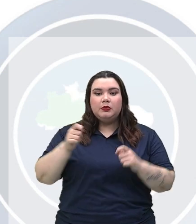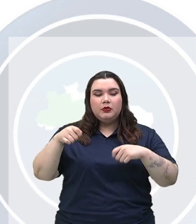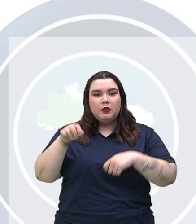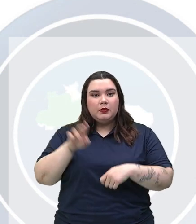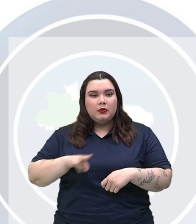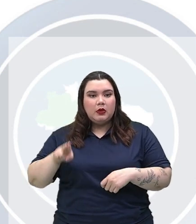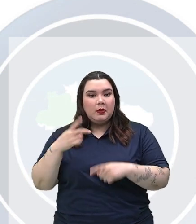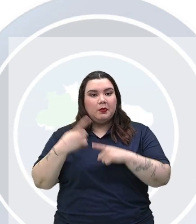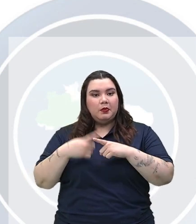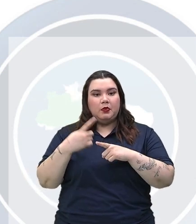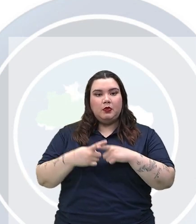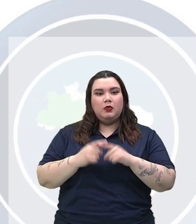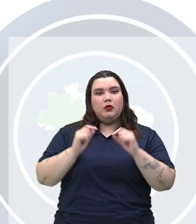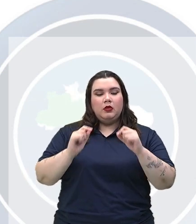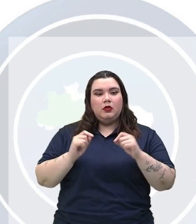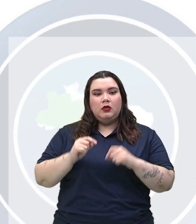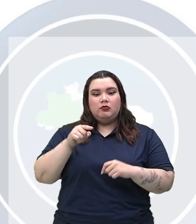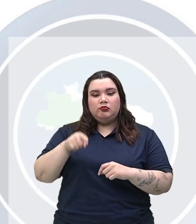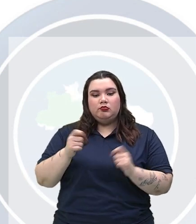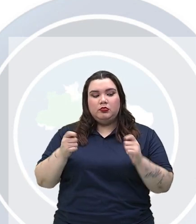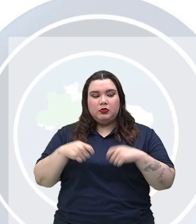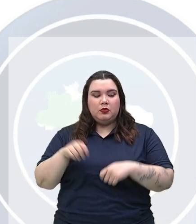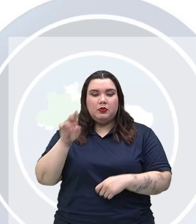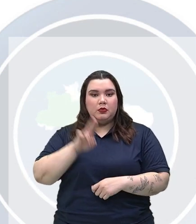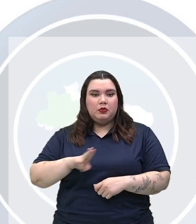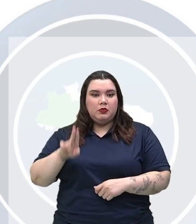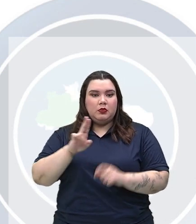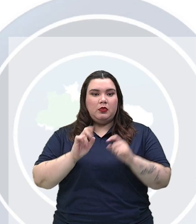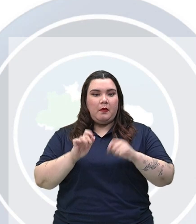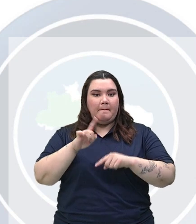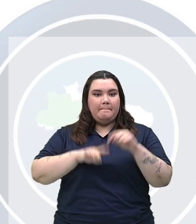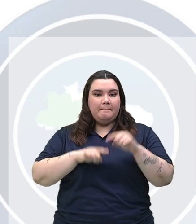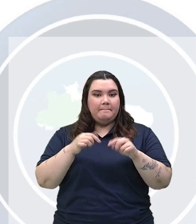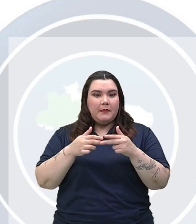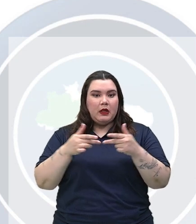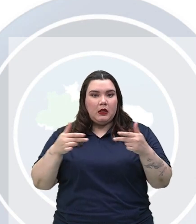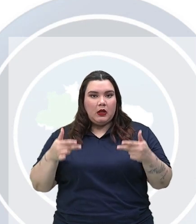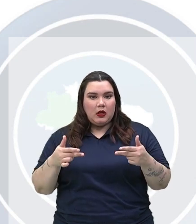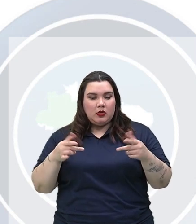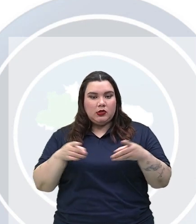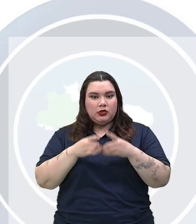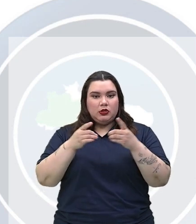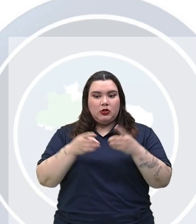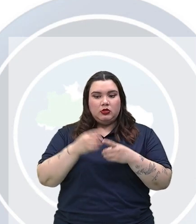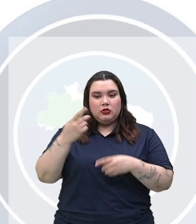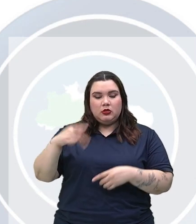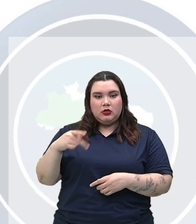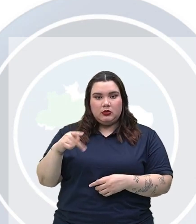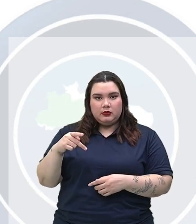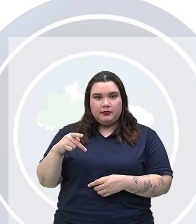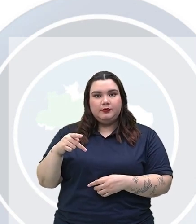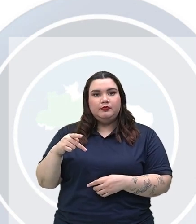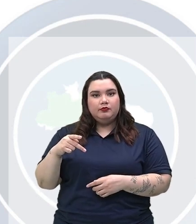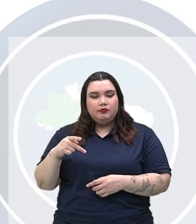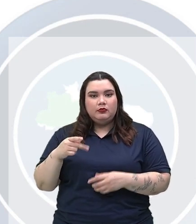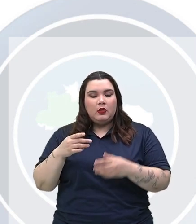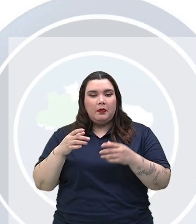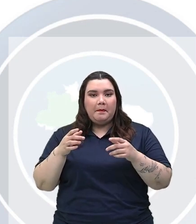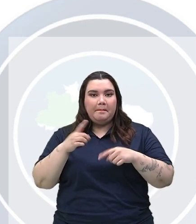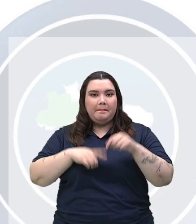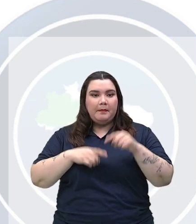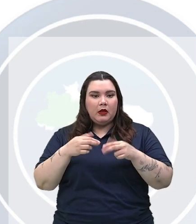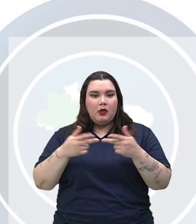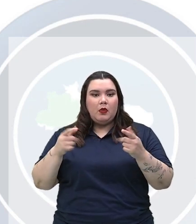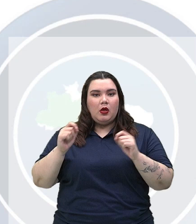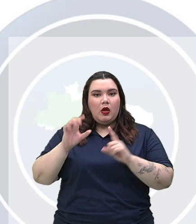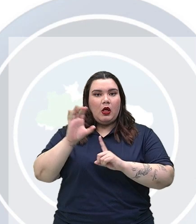É porque é por meio deles que vocês irão receber os materiais didáticos da série, da etapa. Ou seja, o